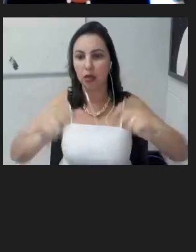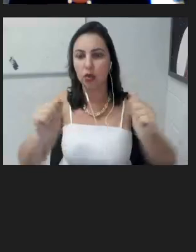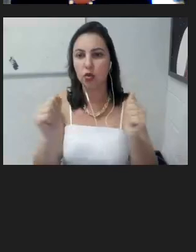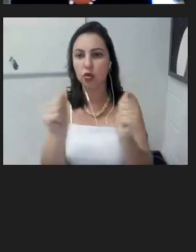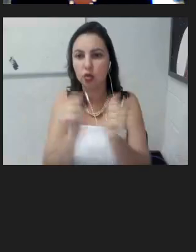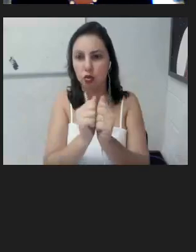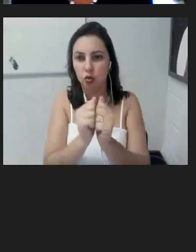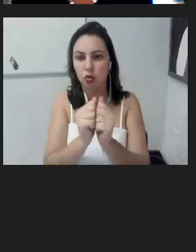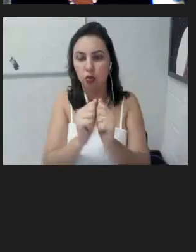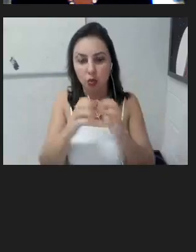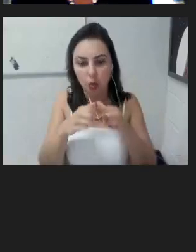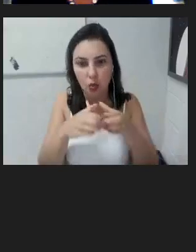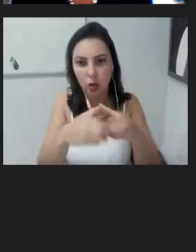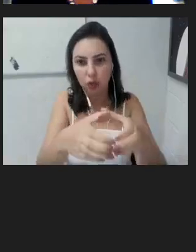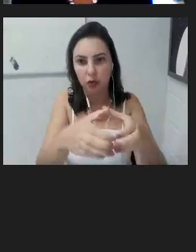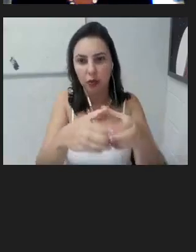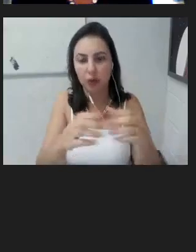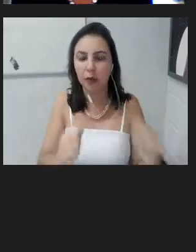com a turma.